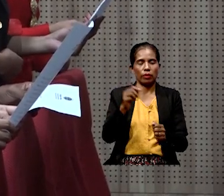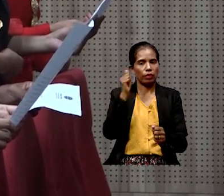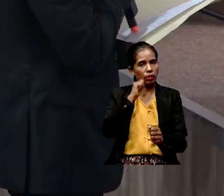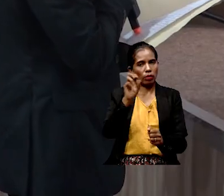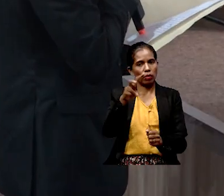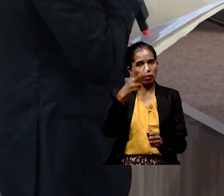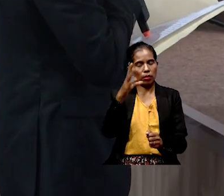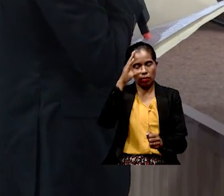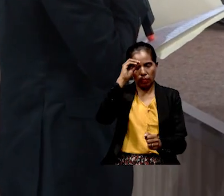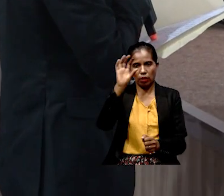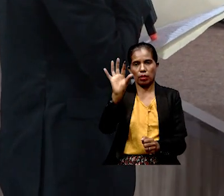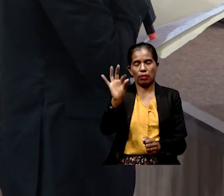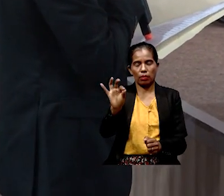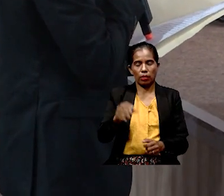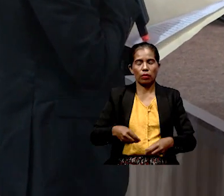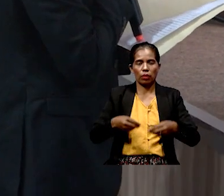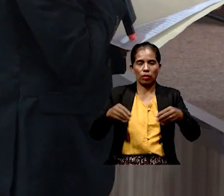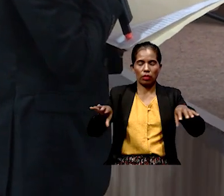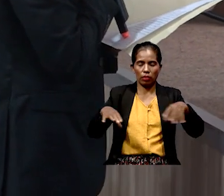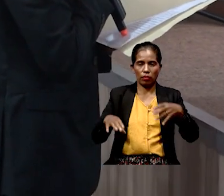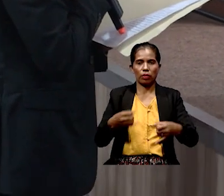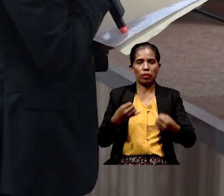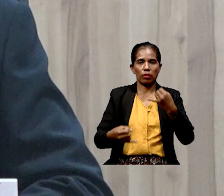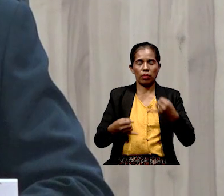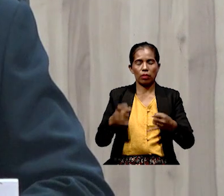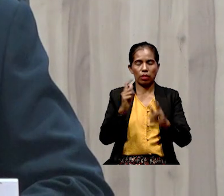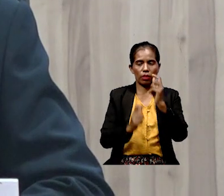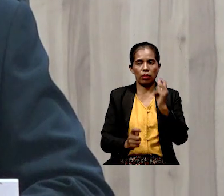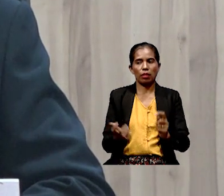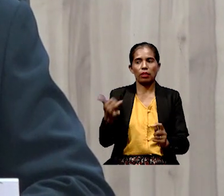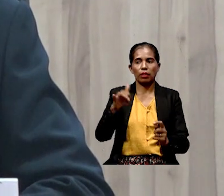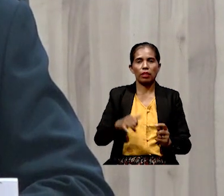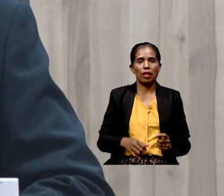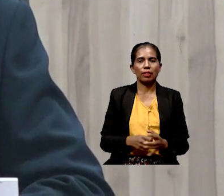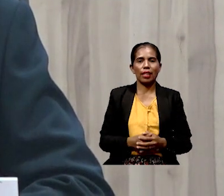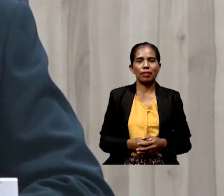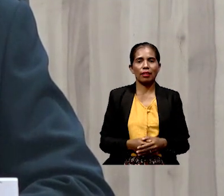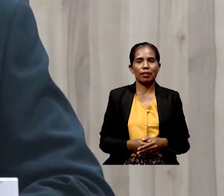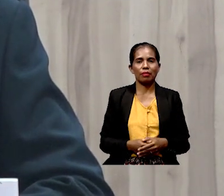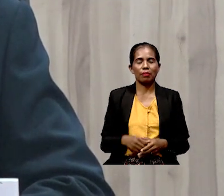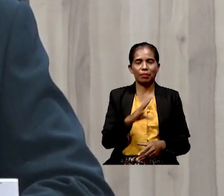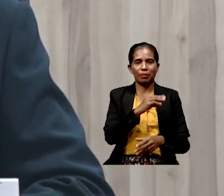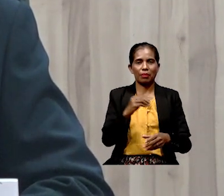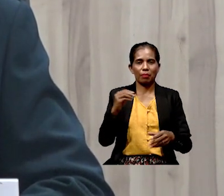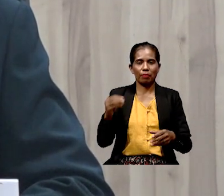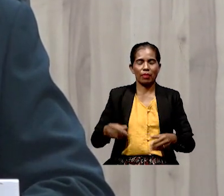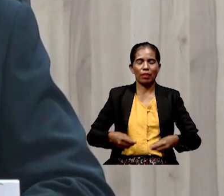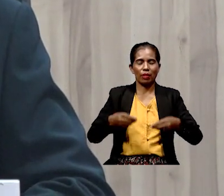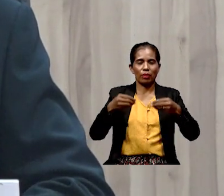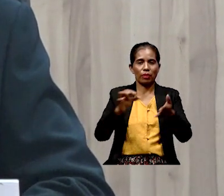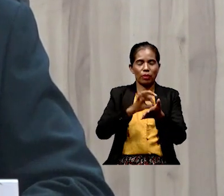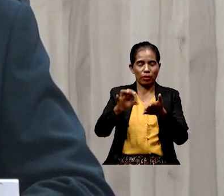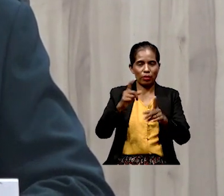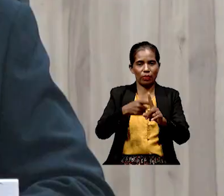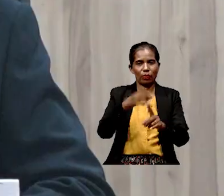na insia, a tu reforço serviço judiciário e tribunal será. Oficial Justiça Sirene completa ona formação fulanen e centro